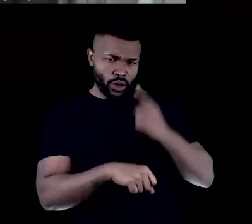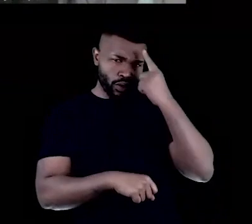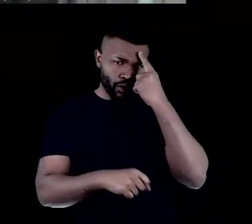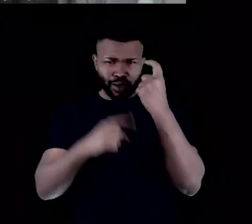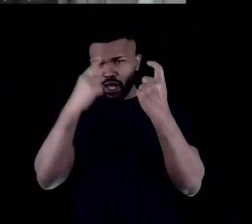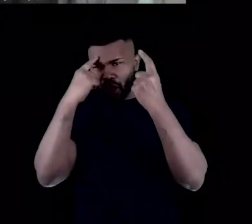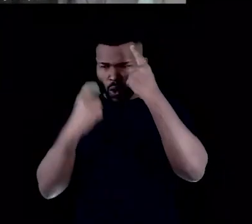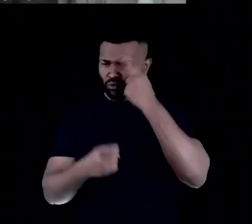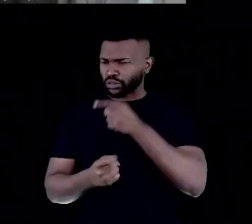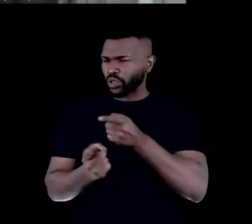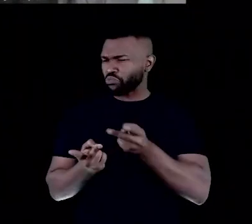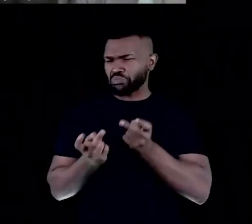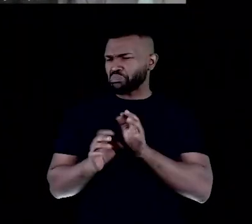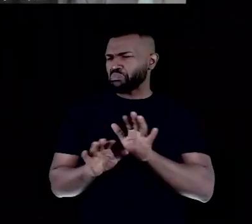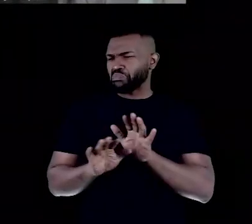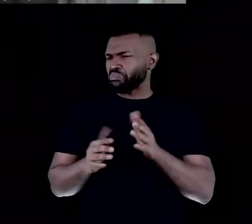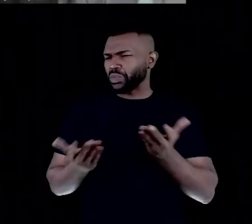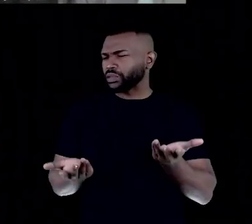criar, ou não é uma coisa que passa por você?